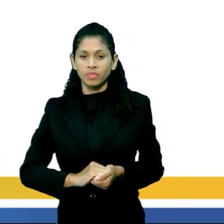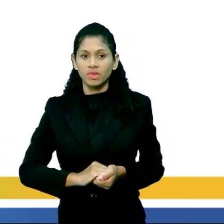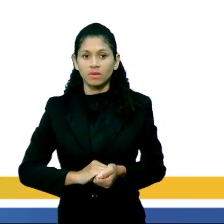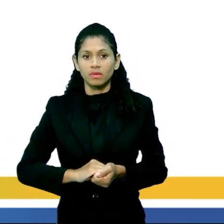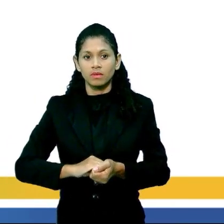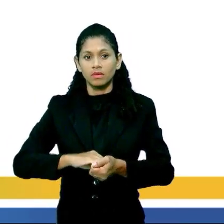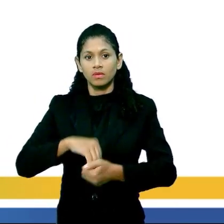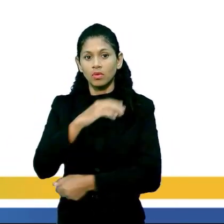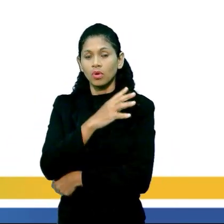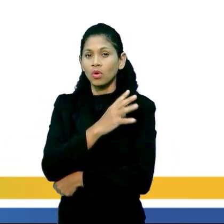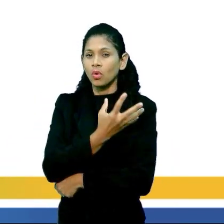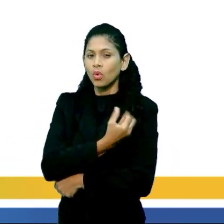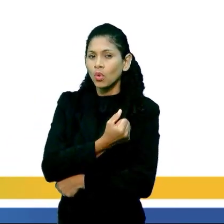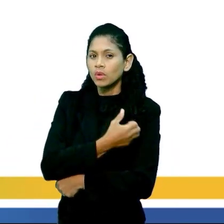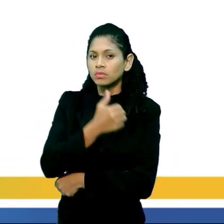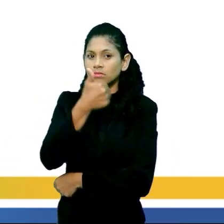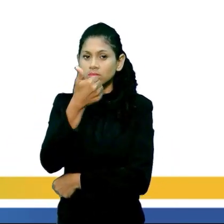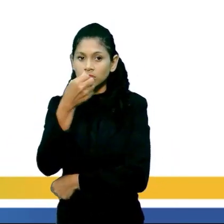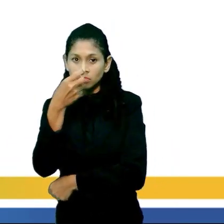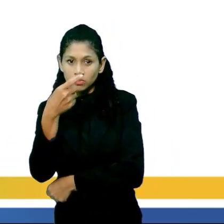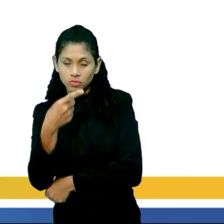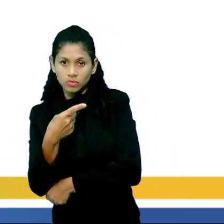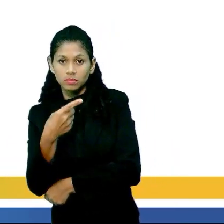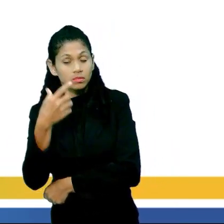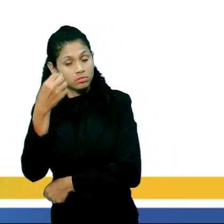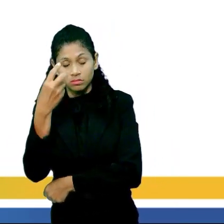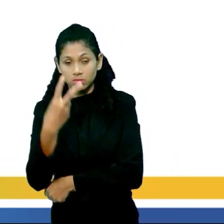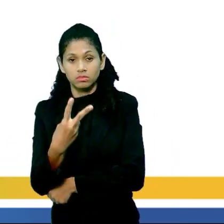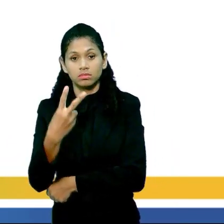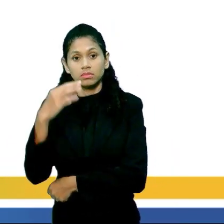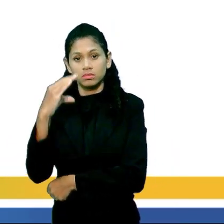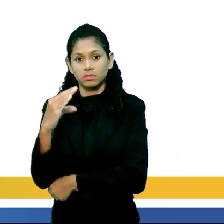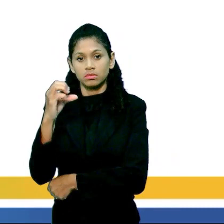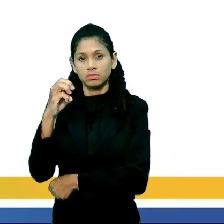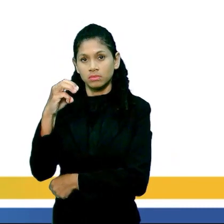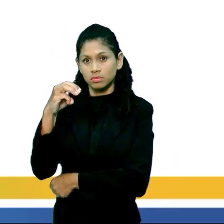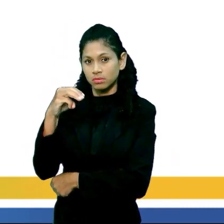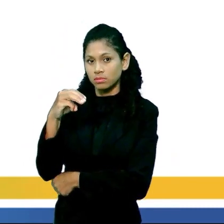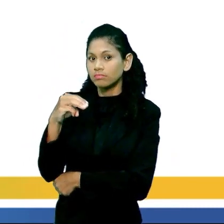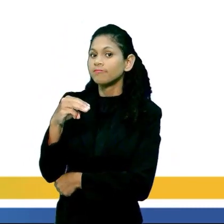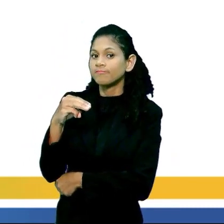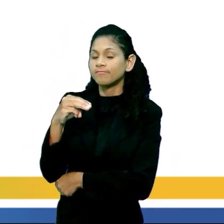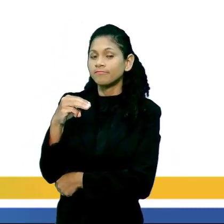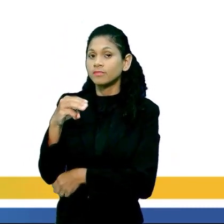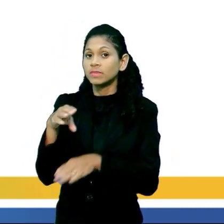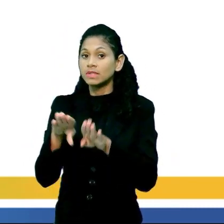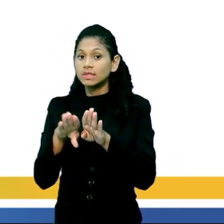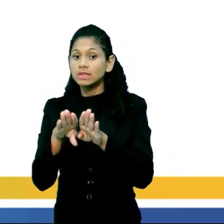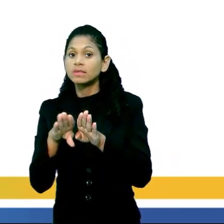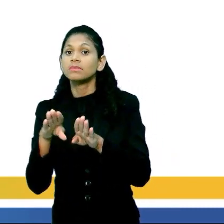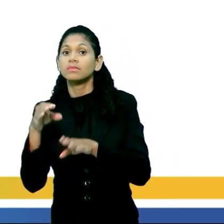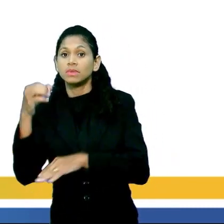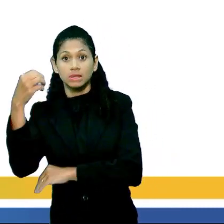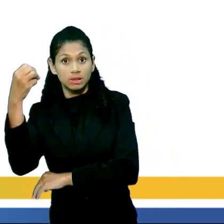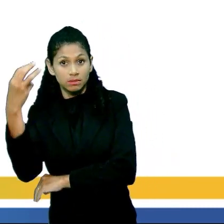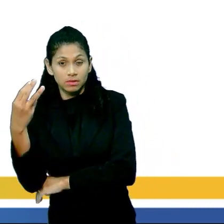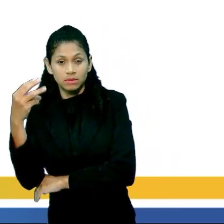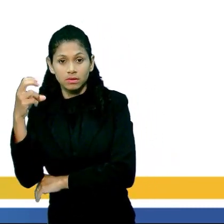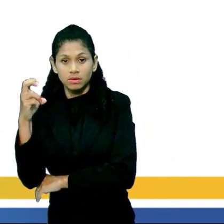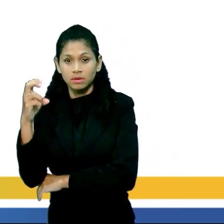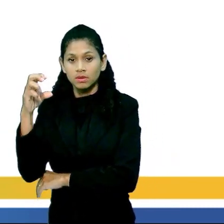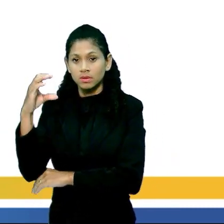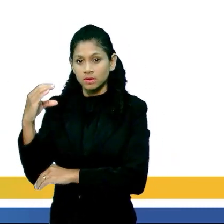centímetros e 35 centímetros. A partir desta peça, ele precisa extrair o